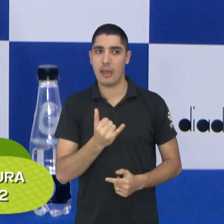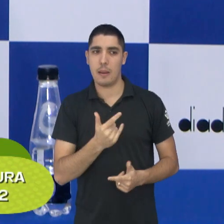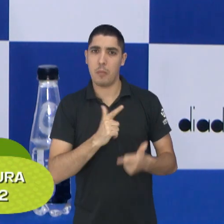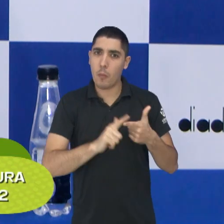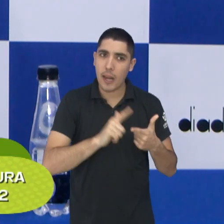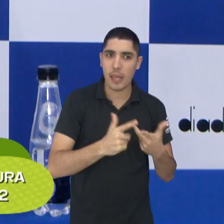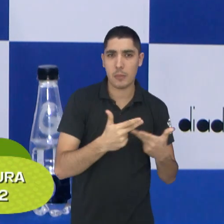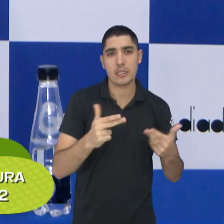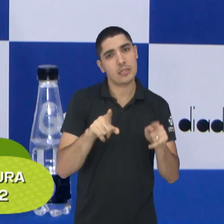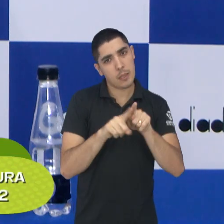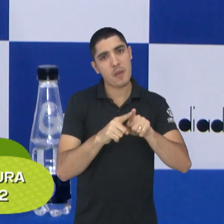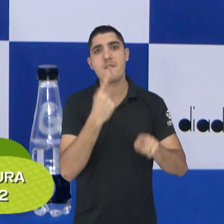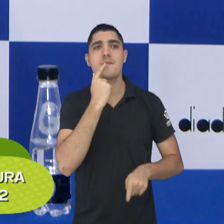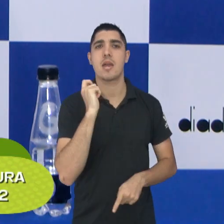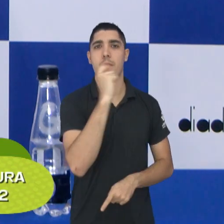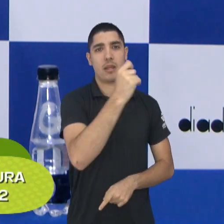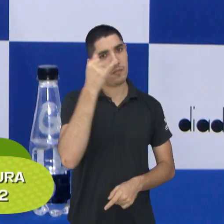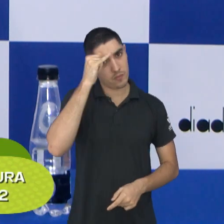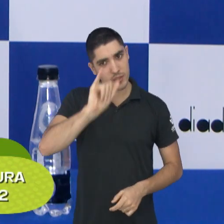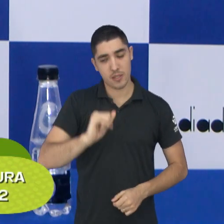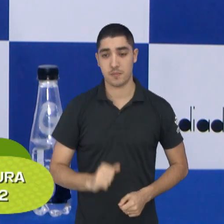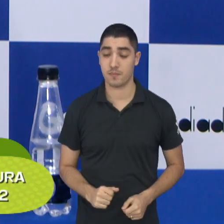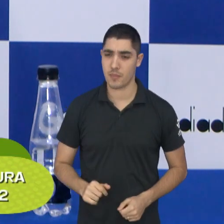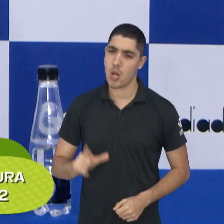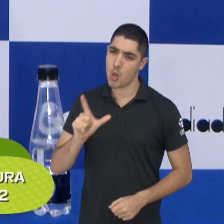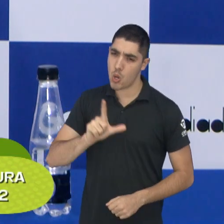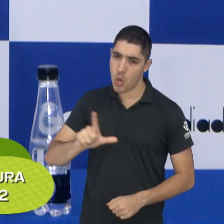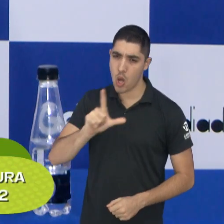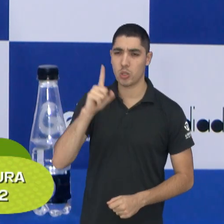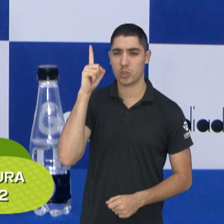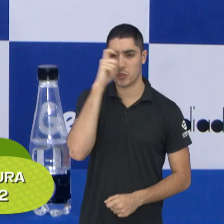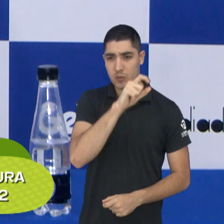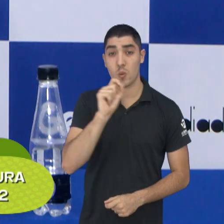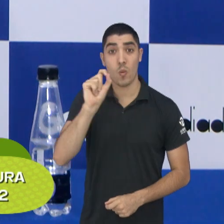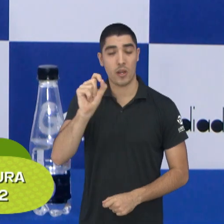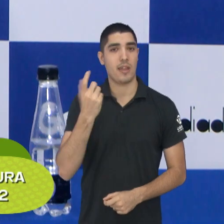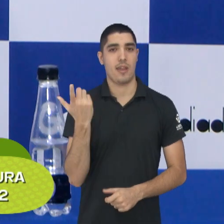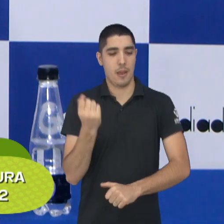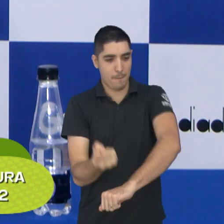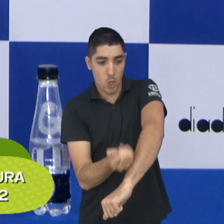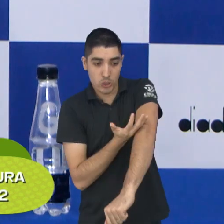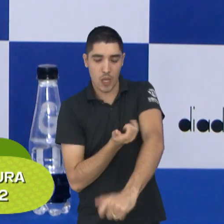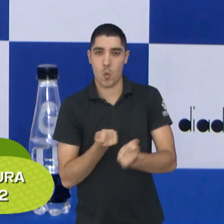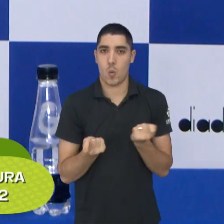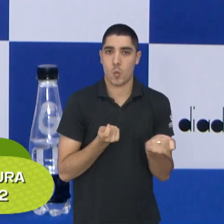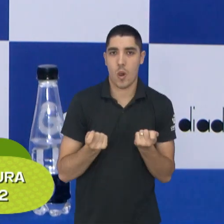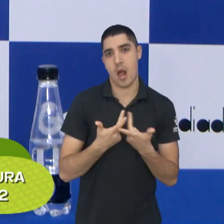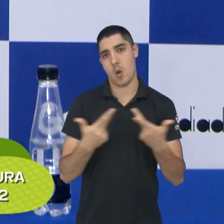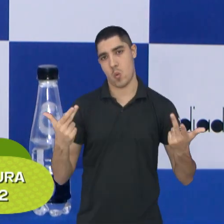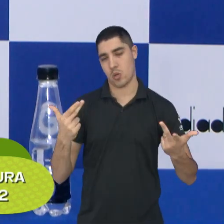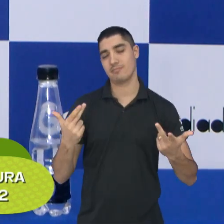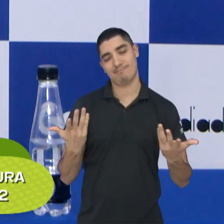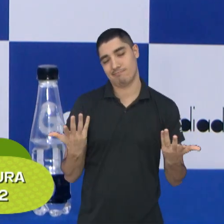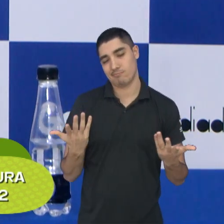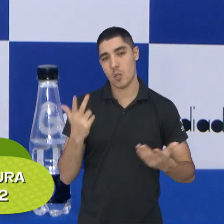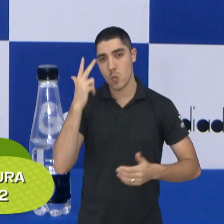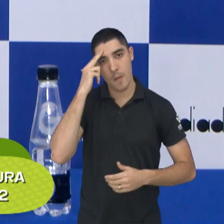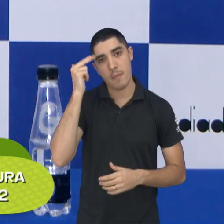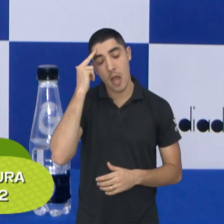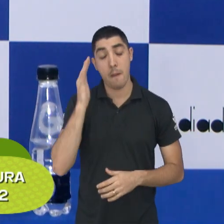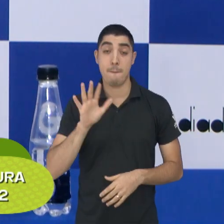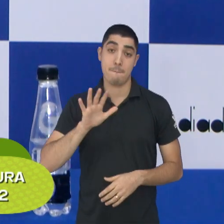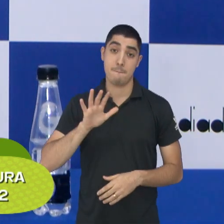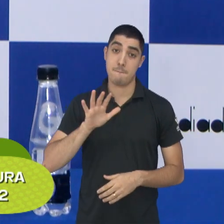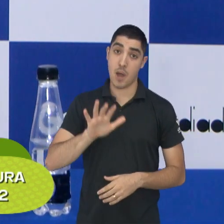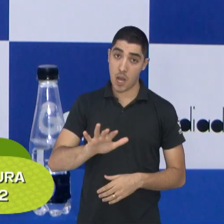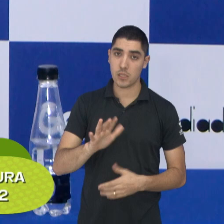evitar expulsões. Lógico que é difícil, né? A gente controlar todos os impulsos ali naquele momento, né? Mas a